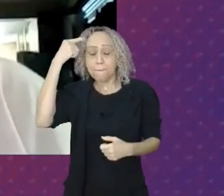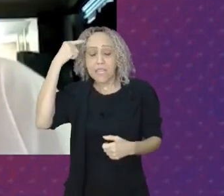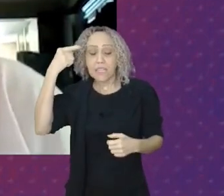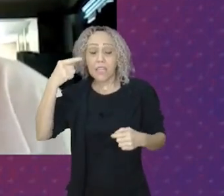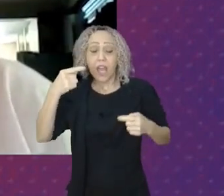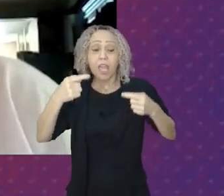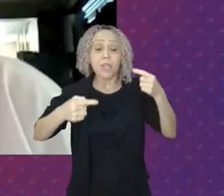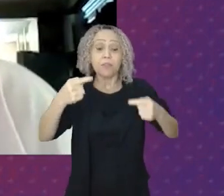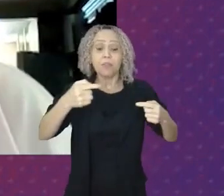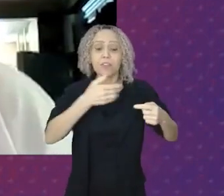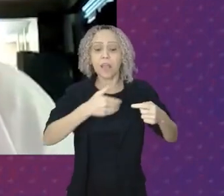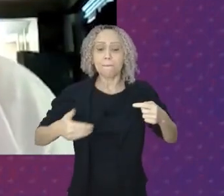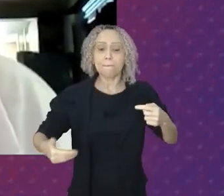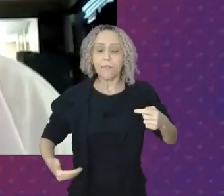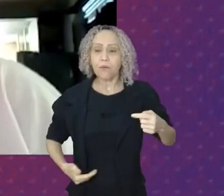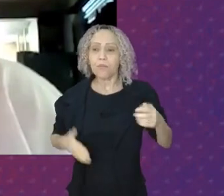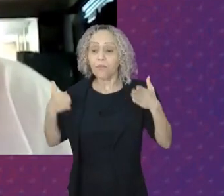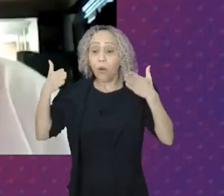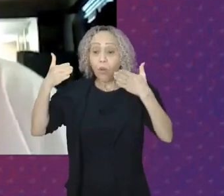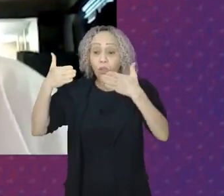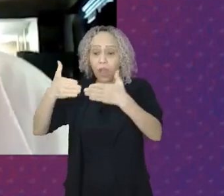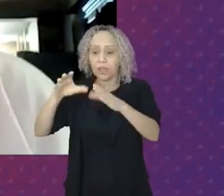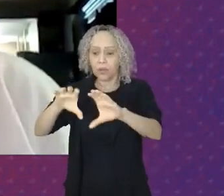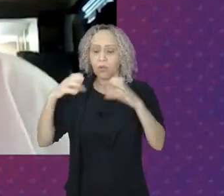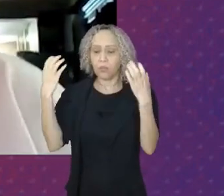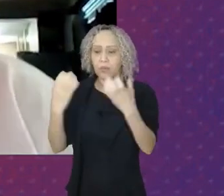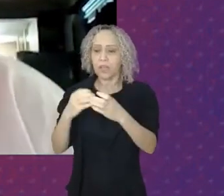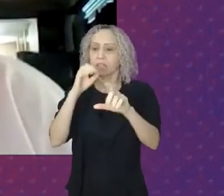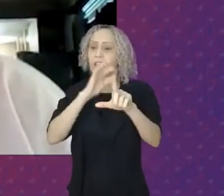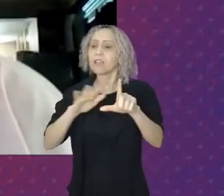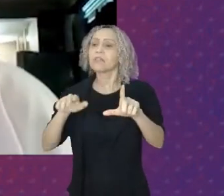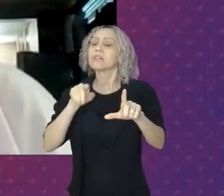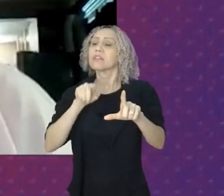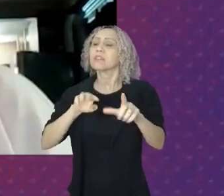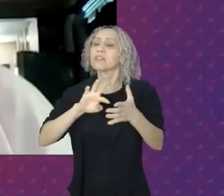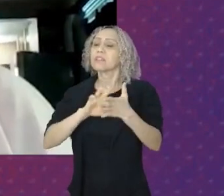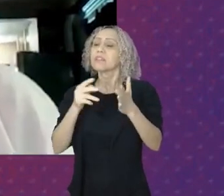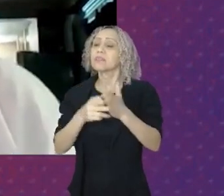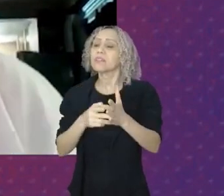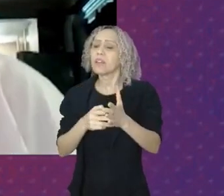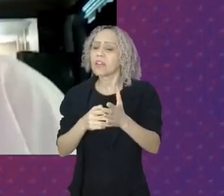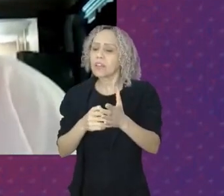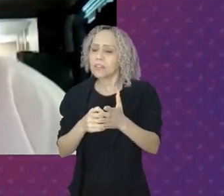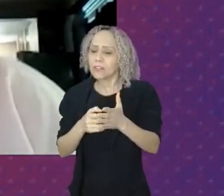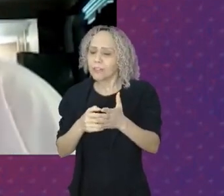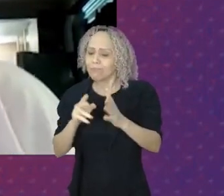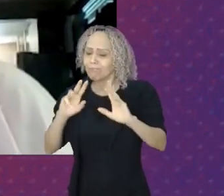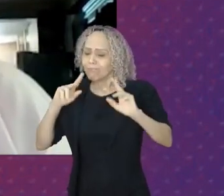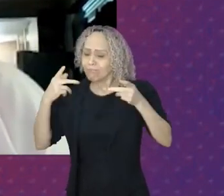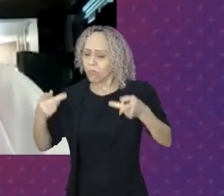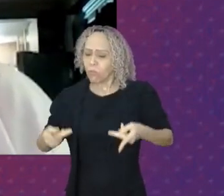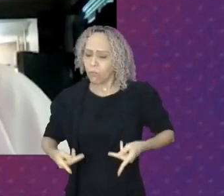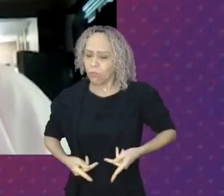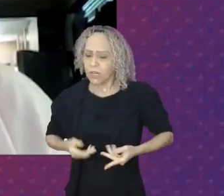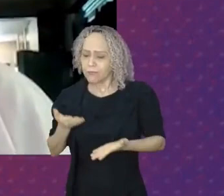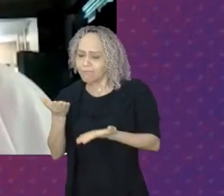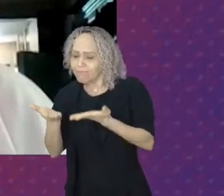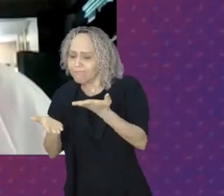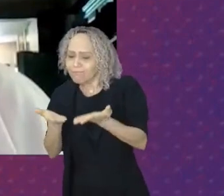população LGBT é pensar em humanizar essa pessoa, em humanizar essa